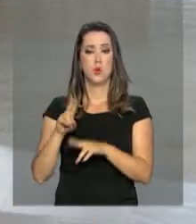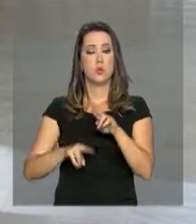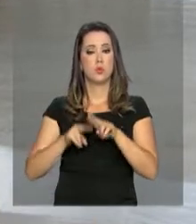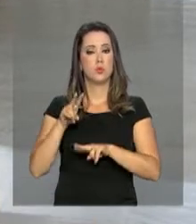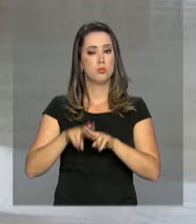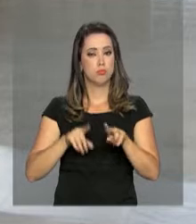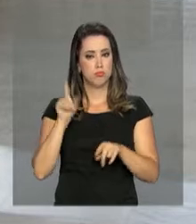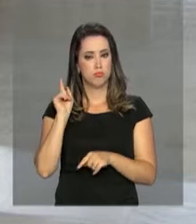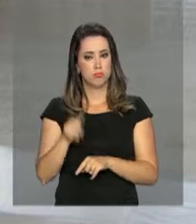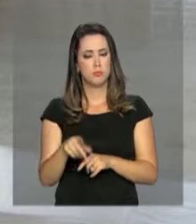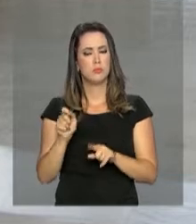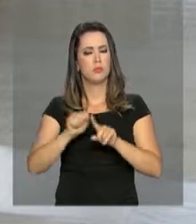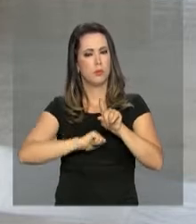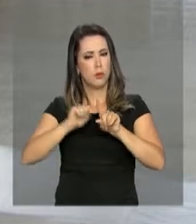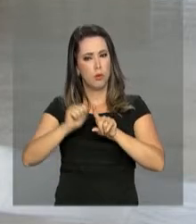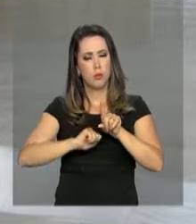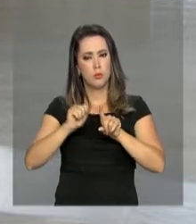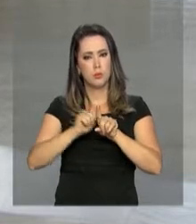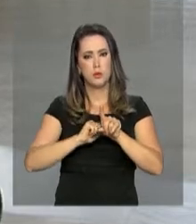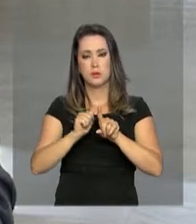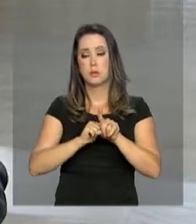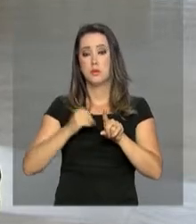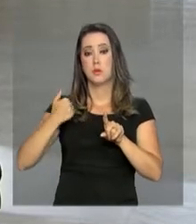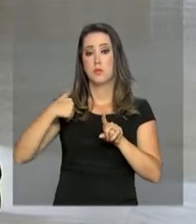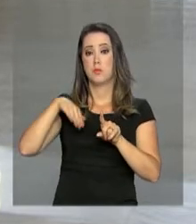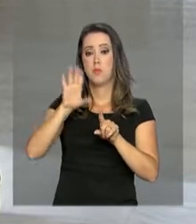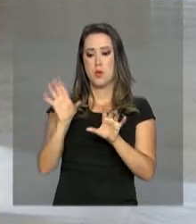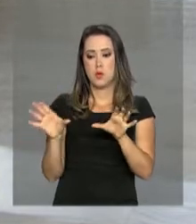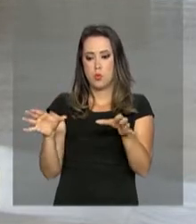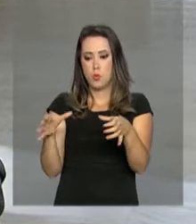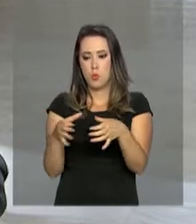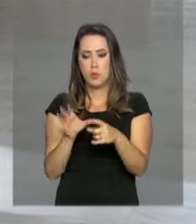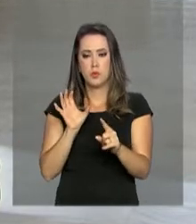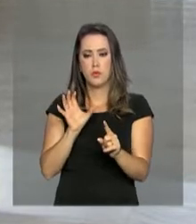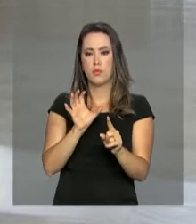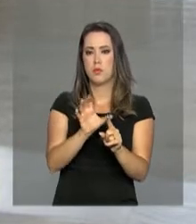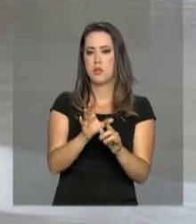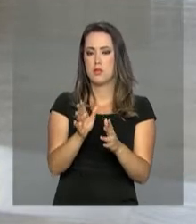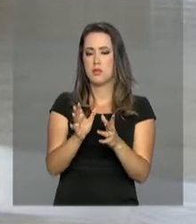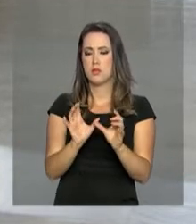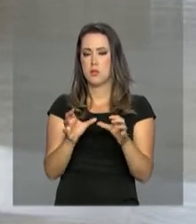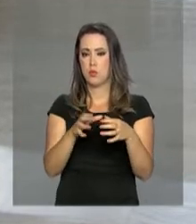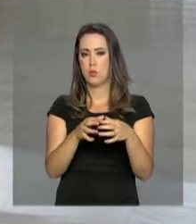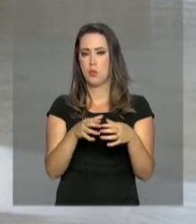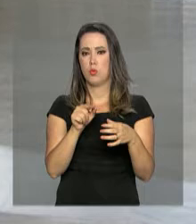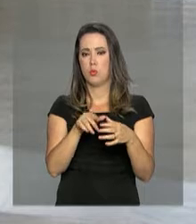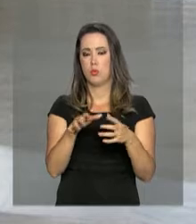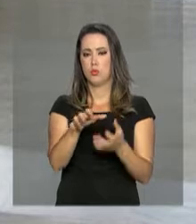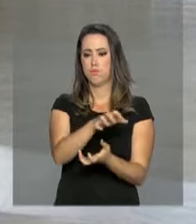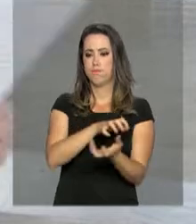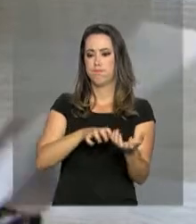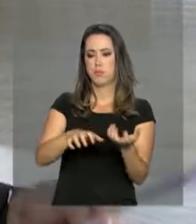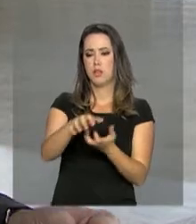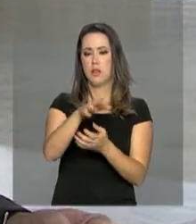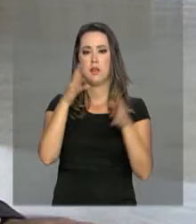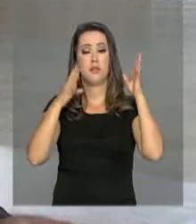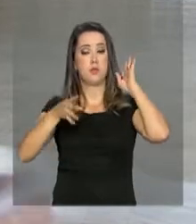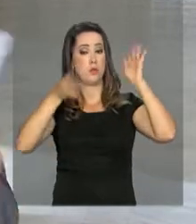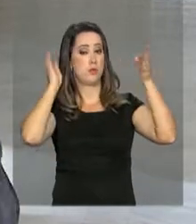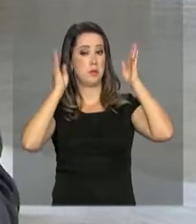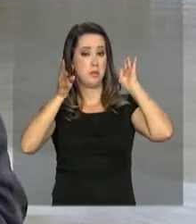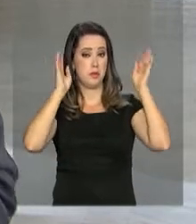foi justamente o mês que concentrou este maior impacto da paralisação dos caminhoneiros que ocorreu em